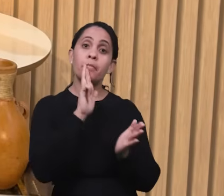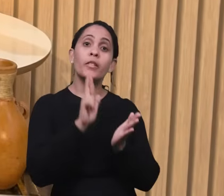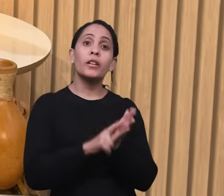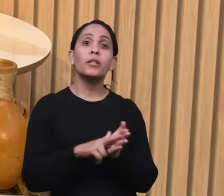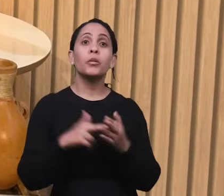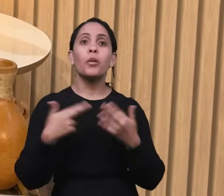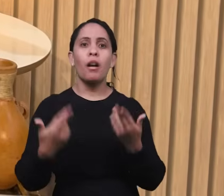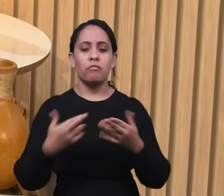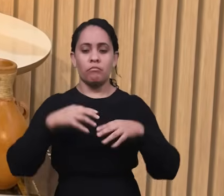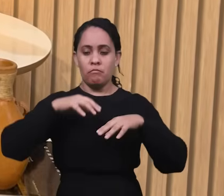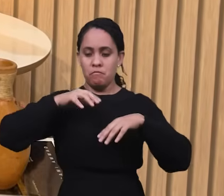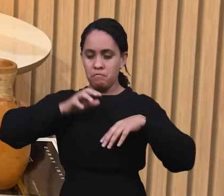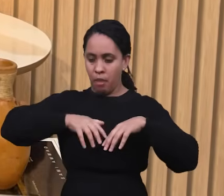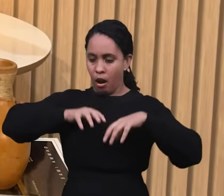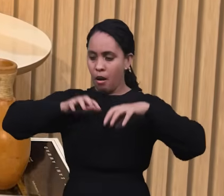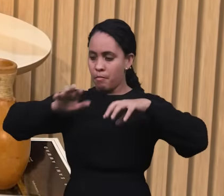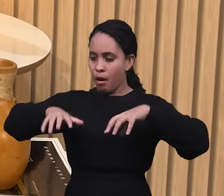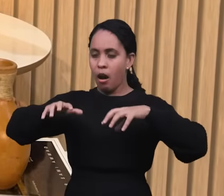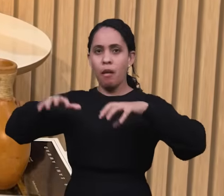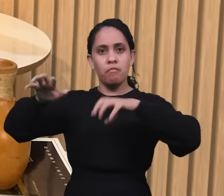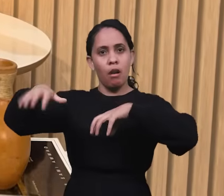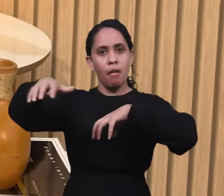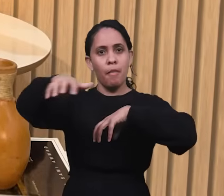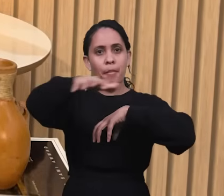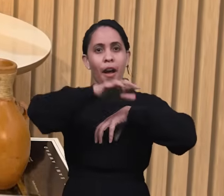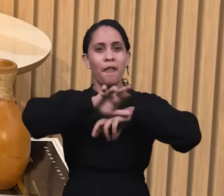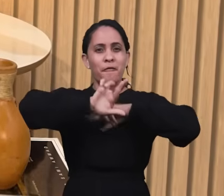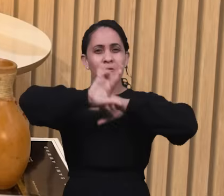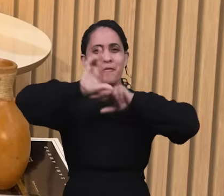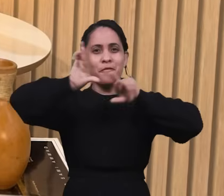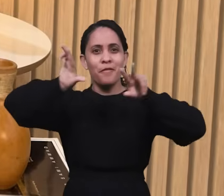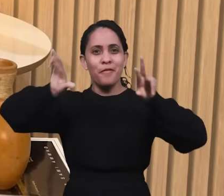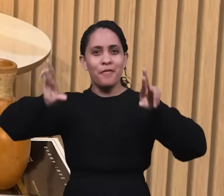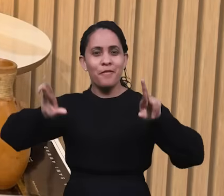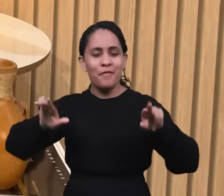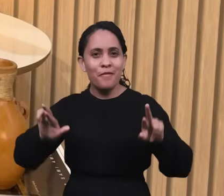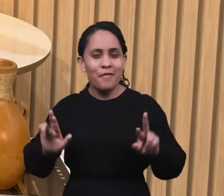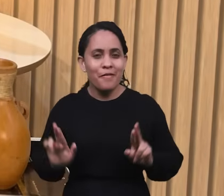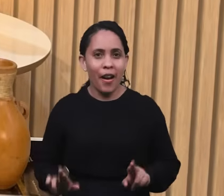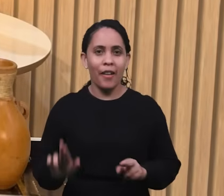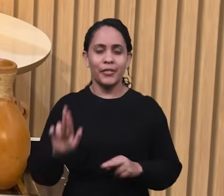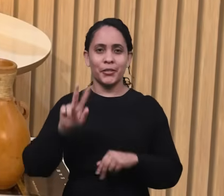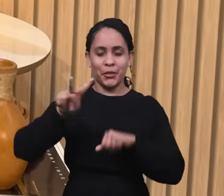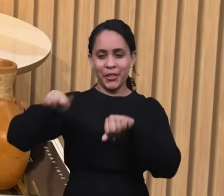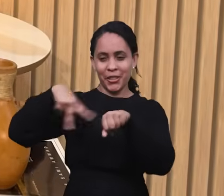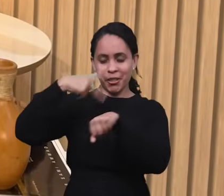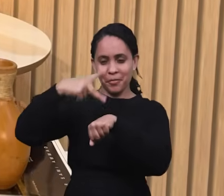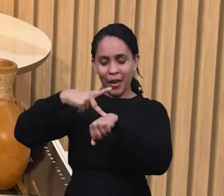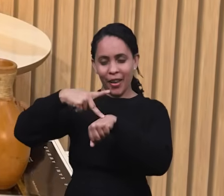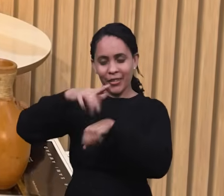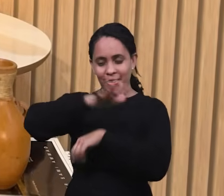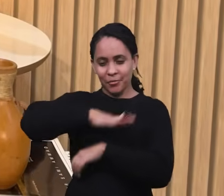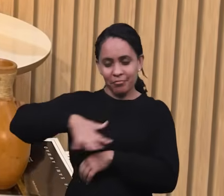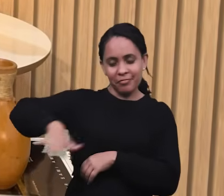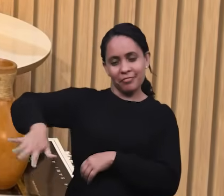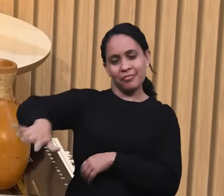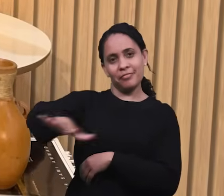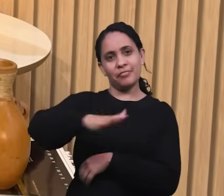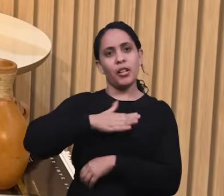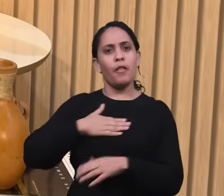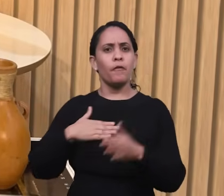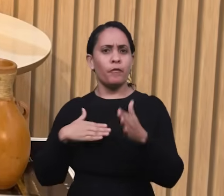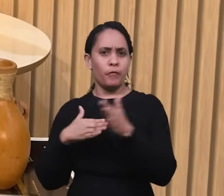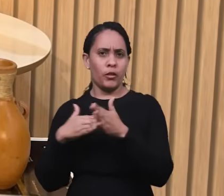Bangladesh, Nepal, Índia e Butão, países ali, todos ali, alguns até fazendo fronteira com a